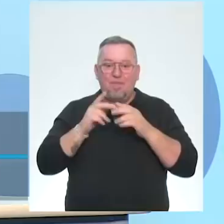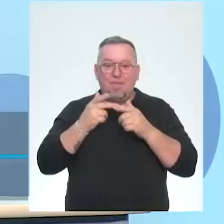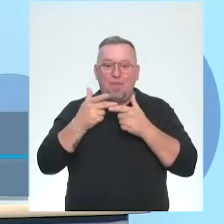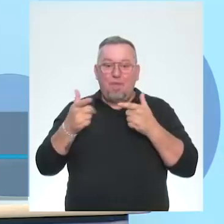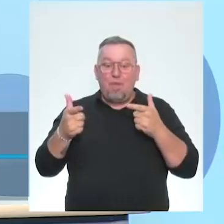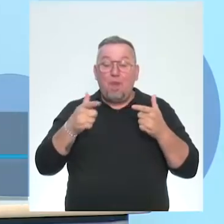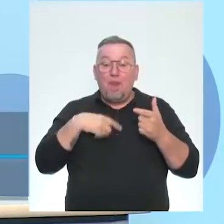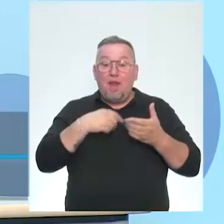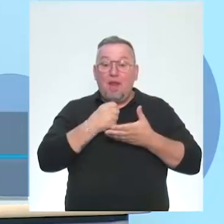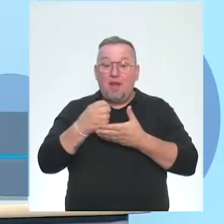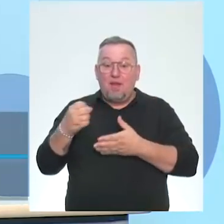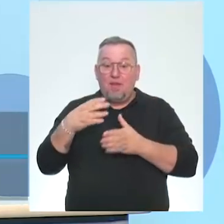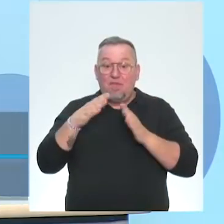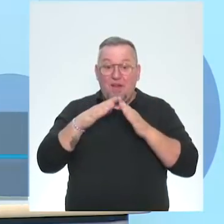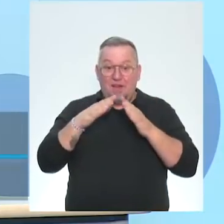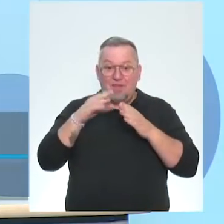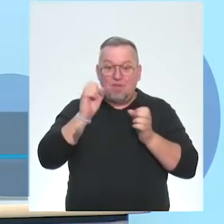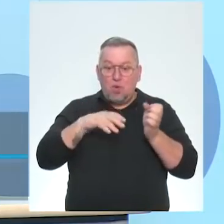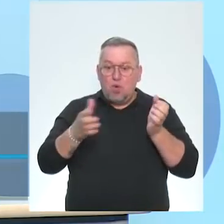que eu roubei.